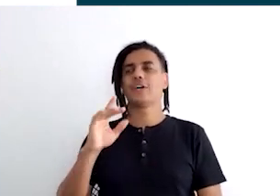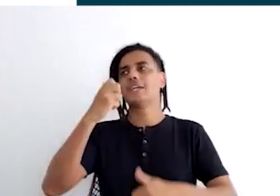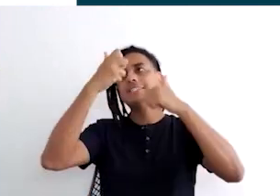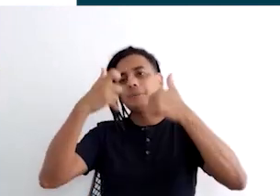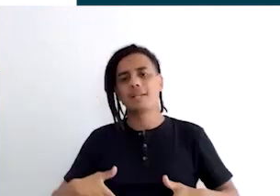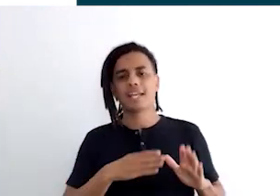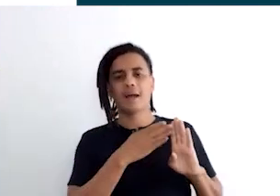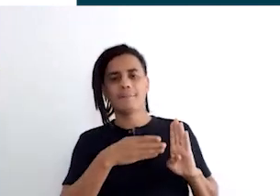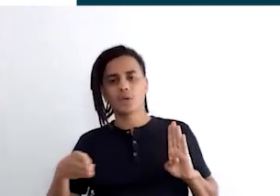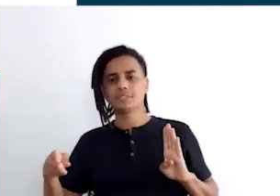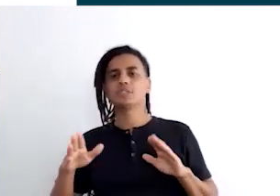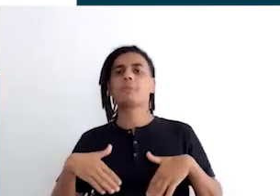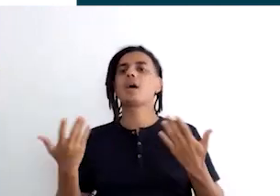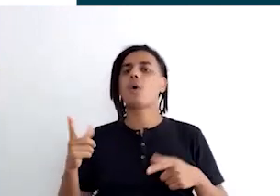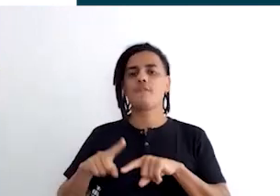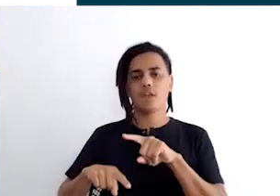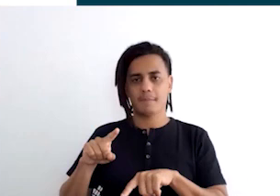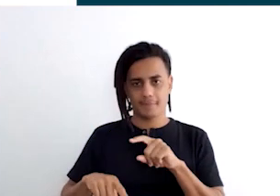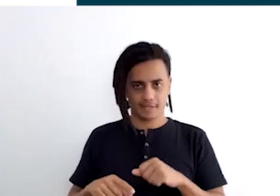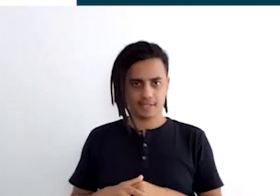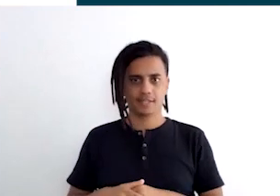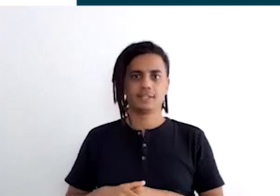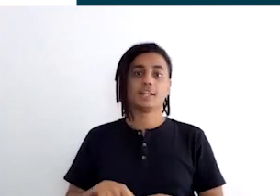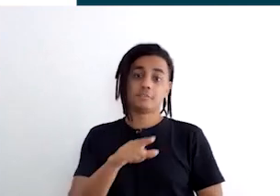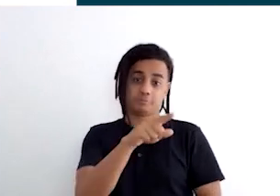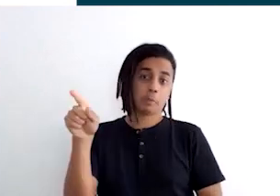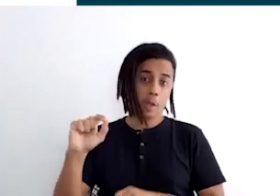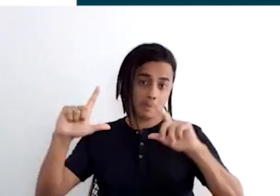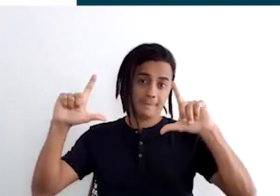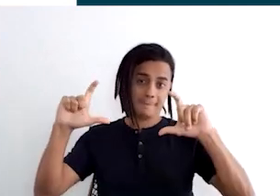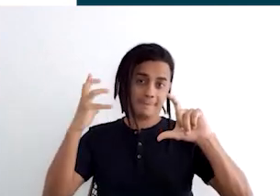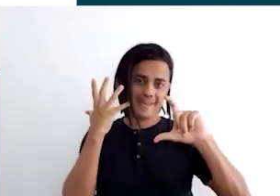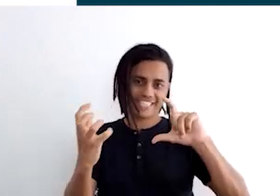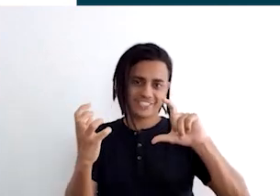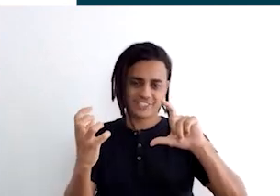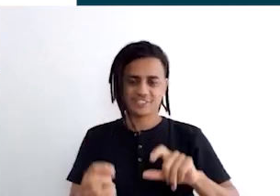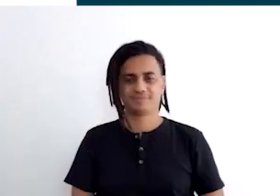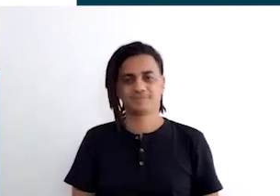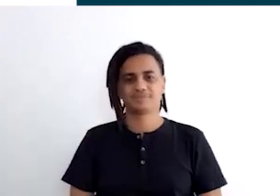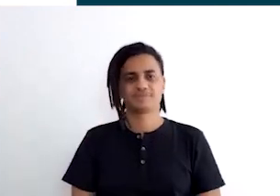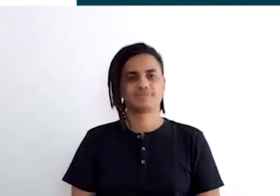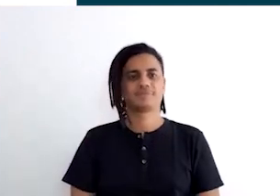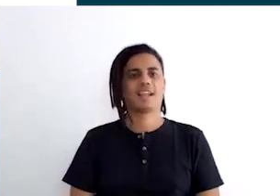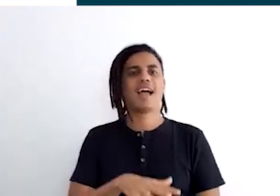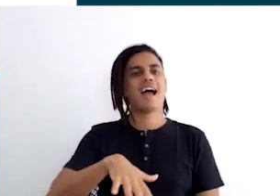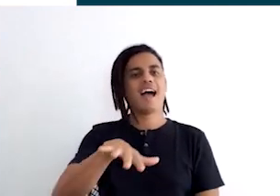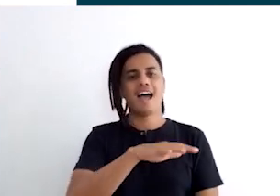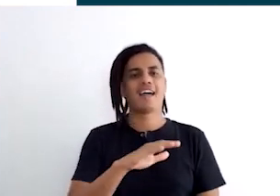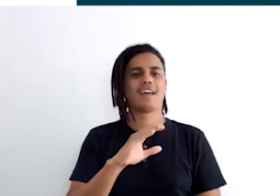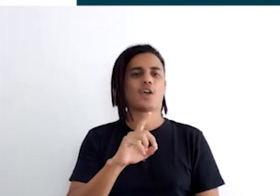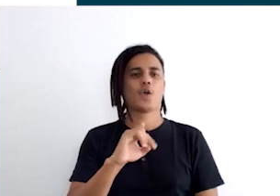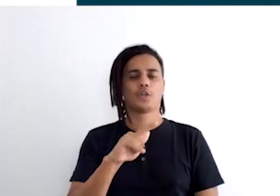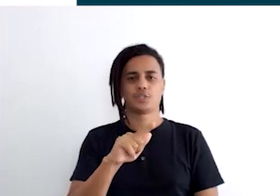pouquinho do ferramental. Então, podem dar print. Bom, para Infrascode, a gente